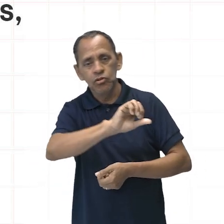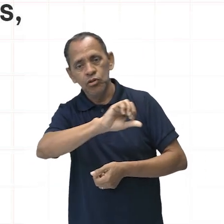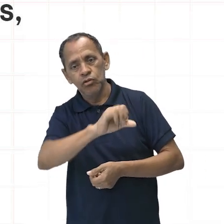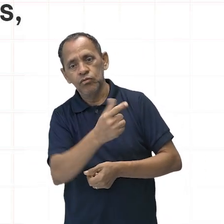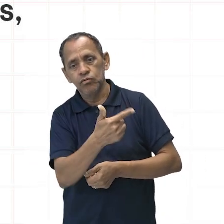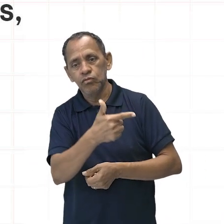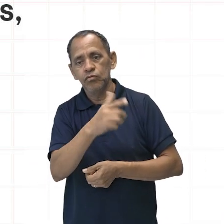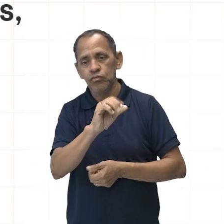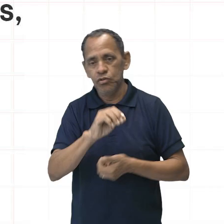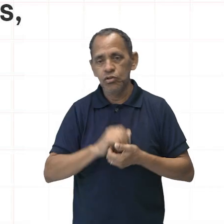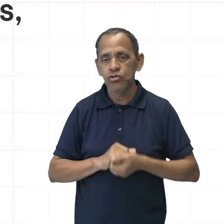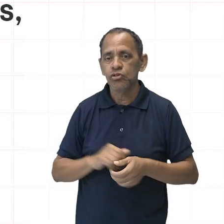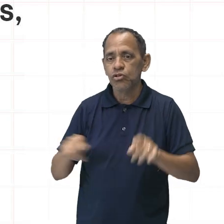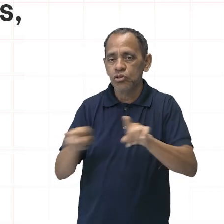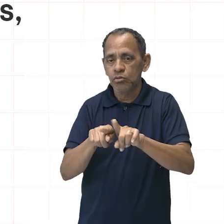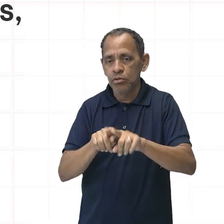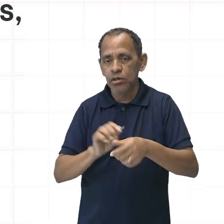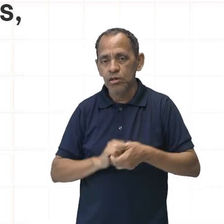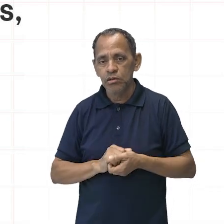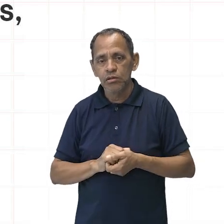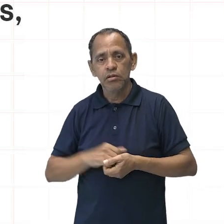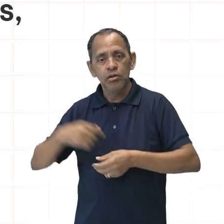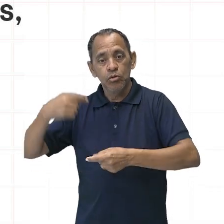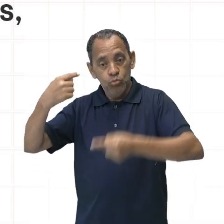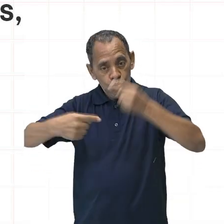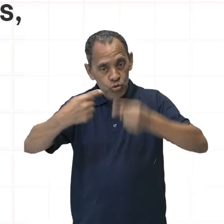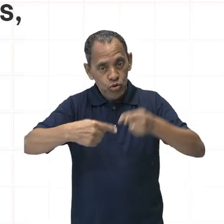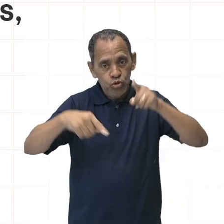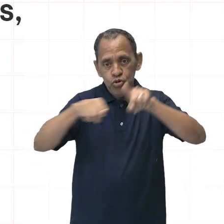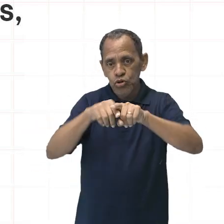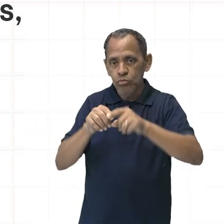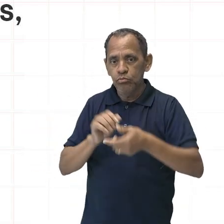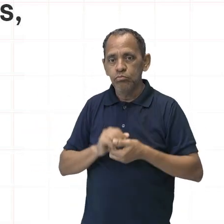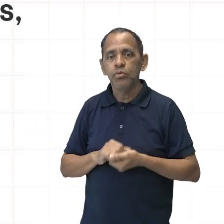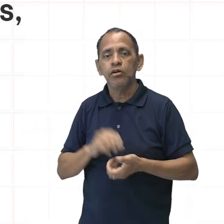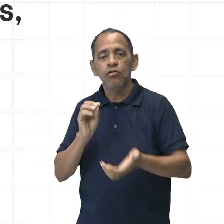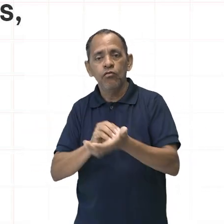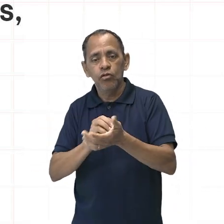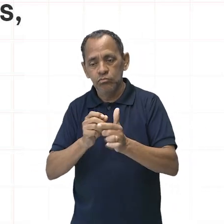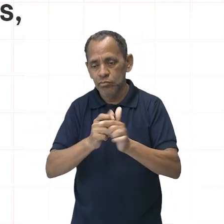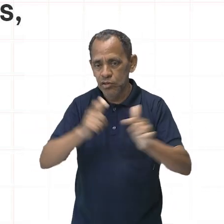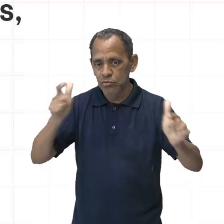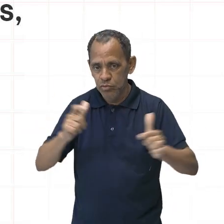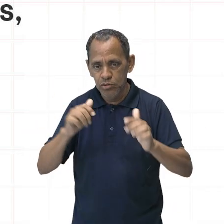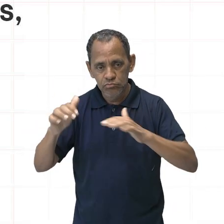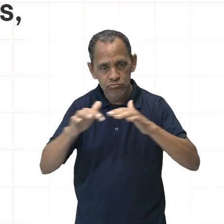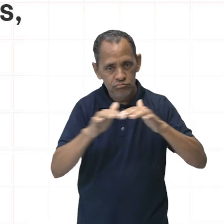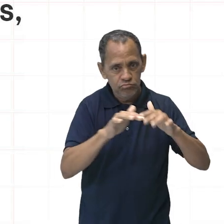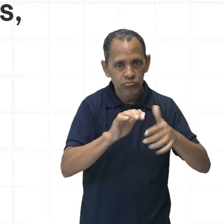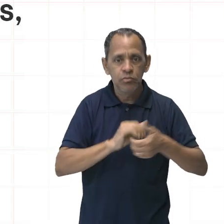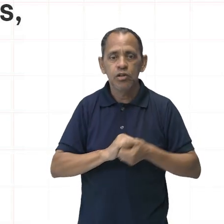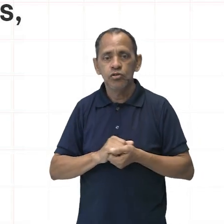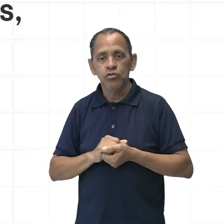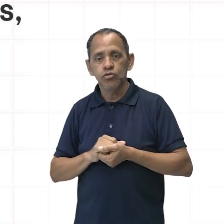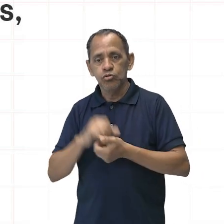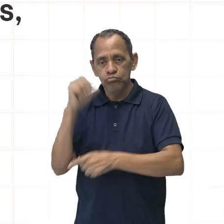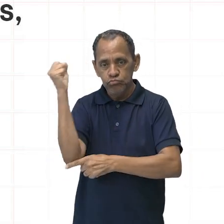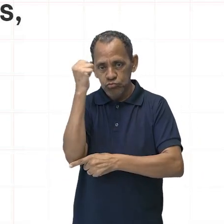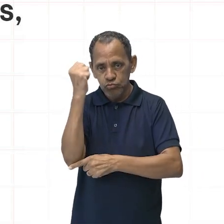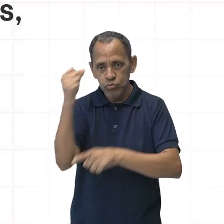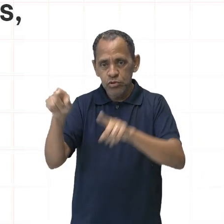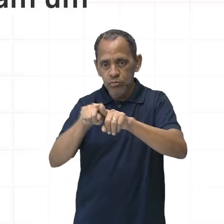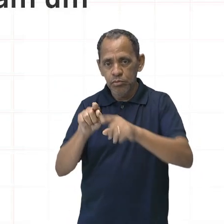1920. Impacto político, instabilidade política e o crescimento de movimentos extremistas, incluindo